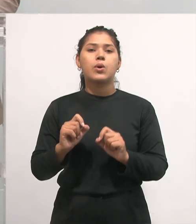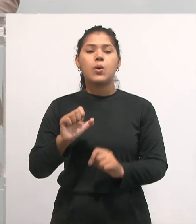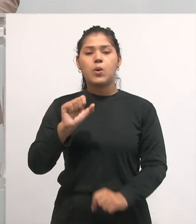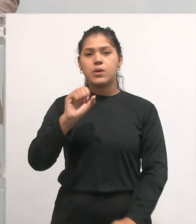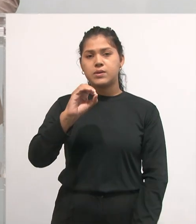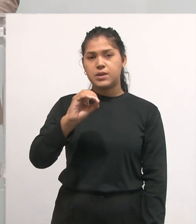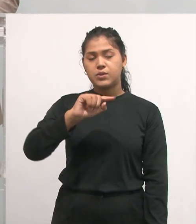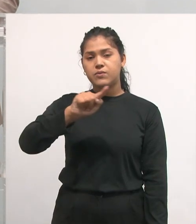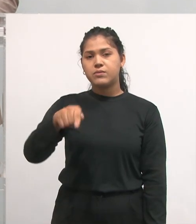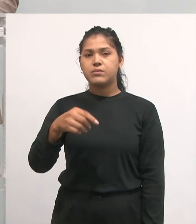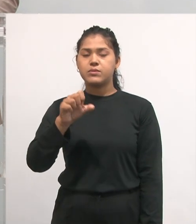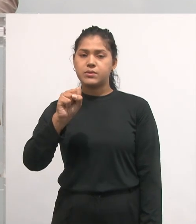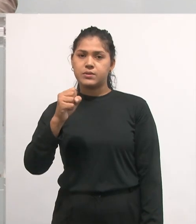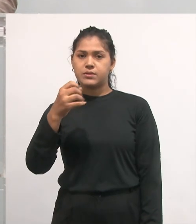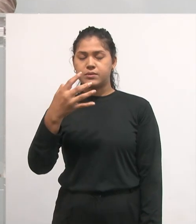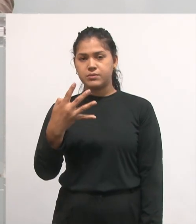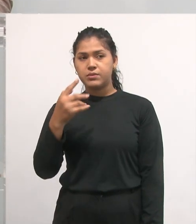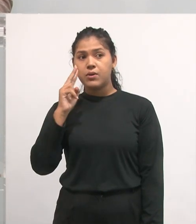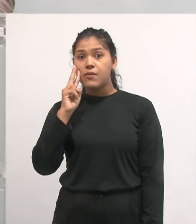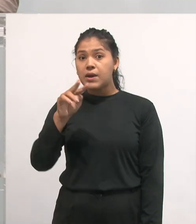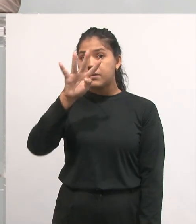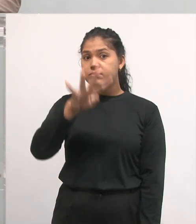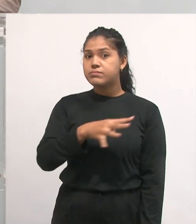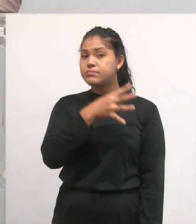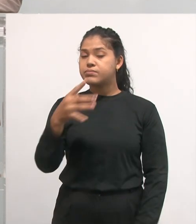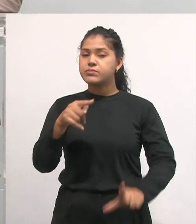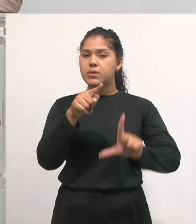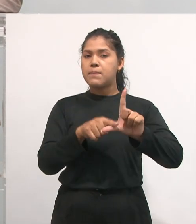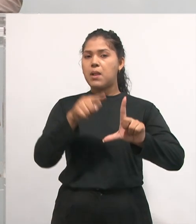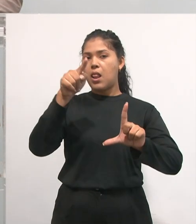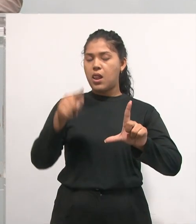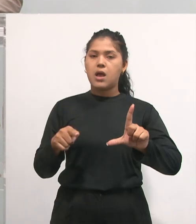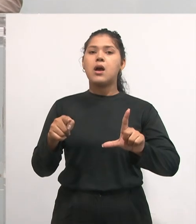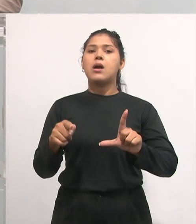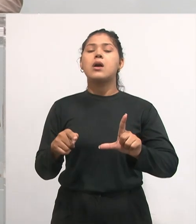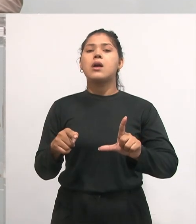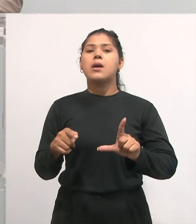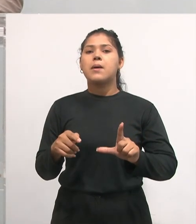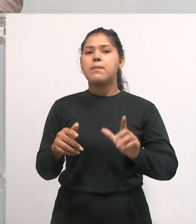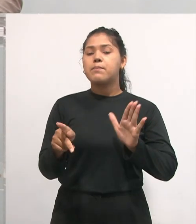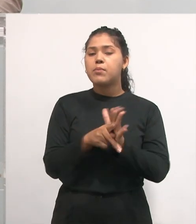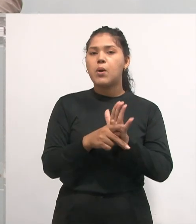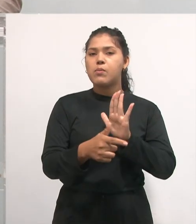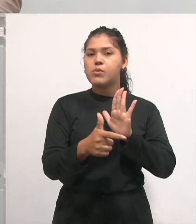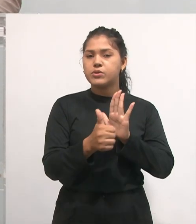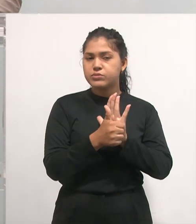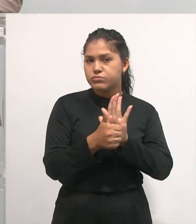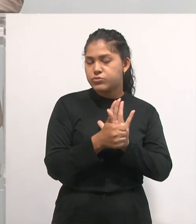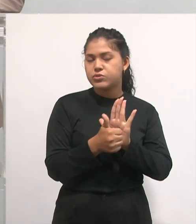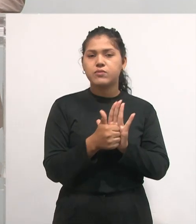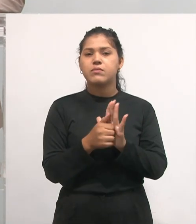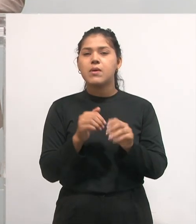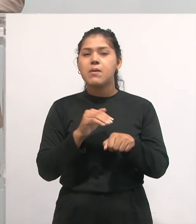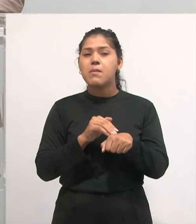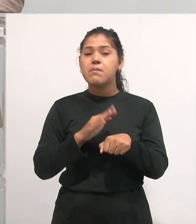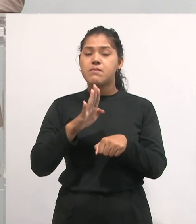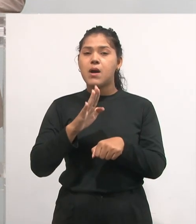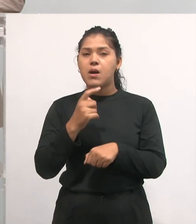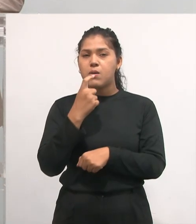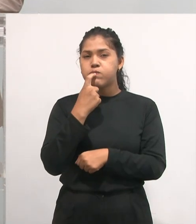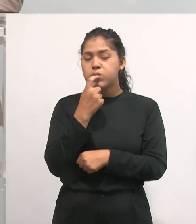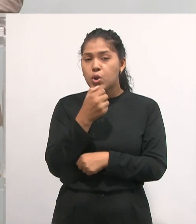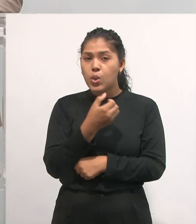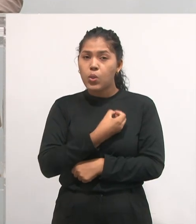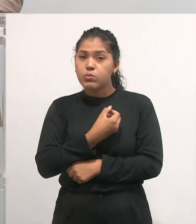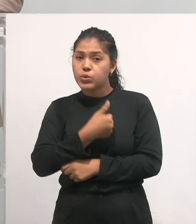de 0,84. Olhando lá aquela tabela de correlação positiva, quanto mais próximo de 1, muito alta, né?